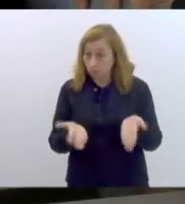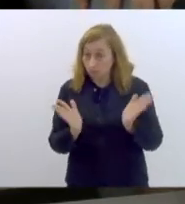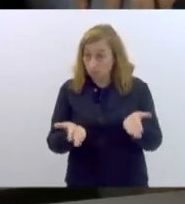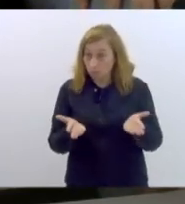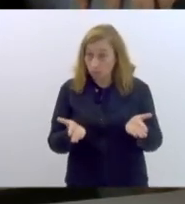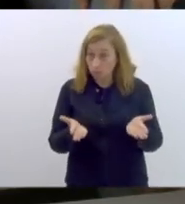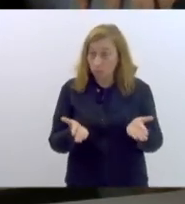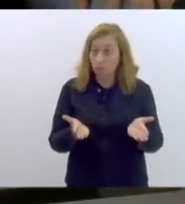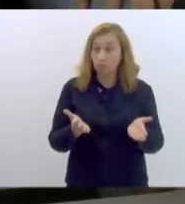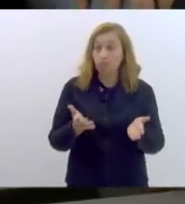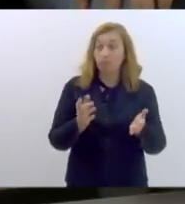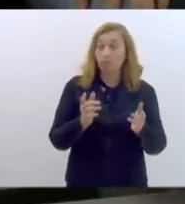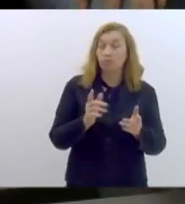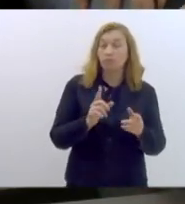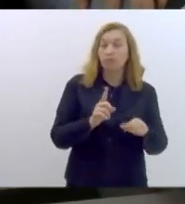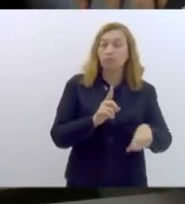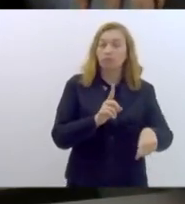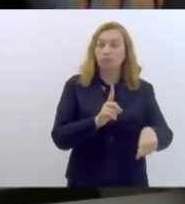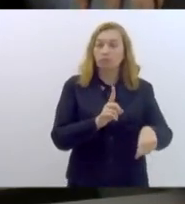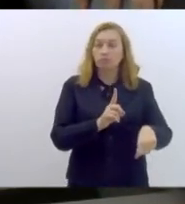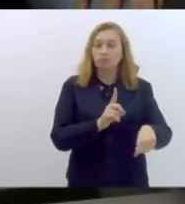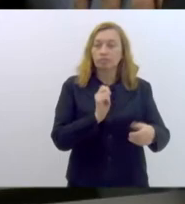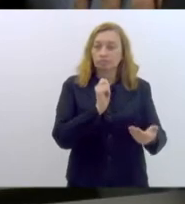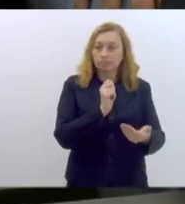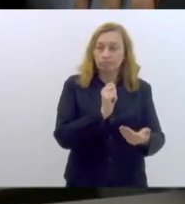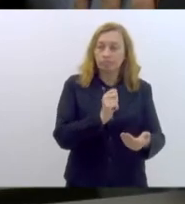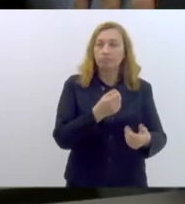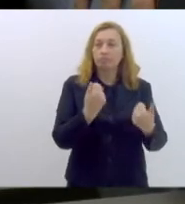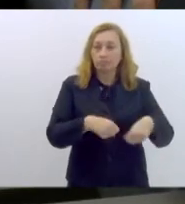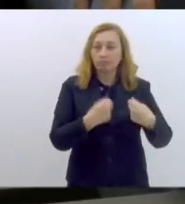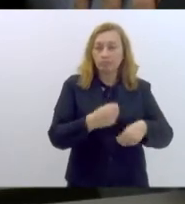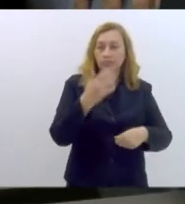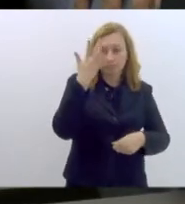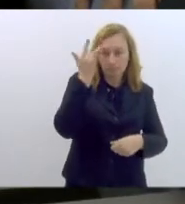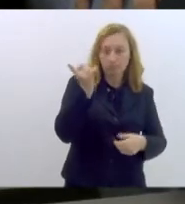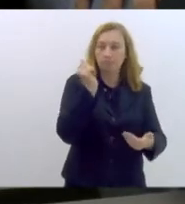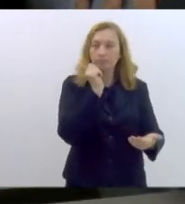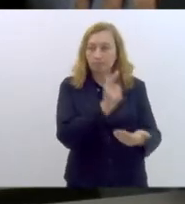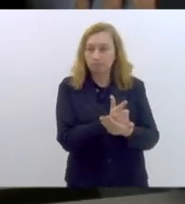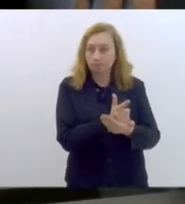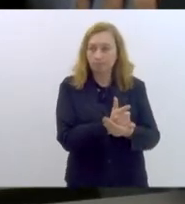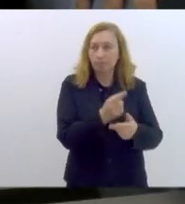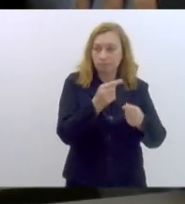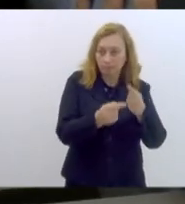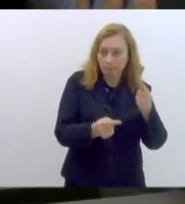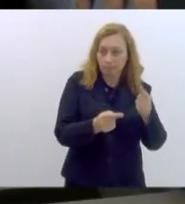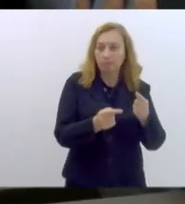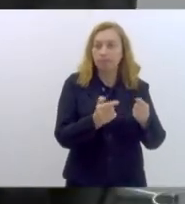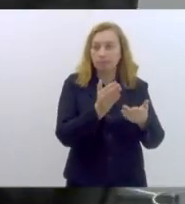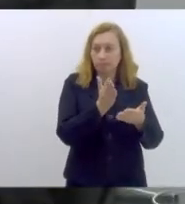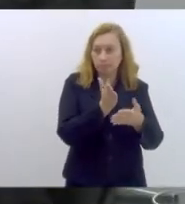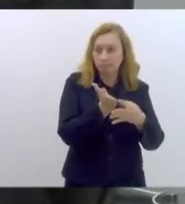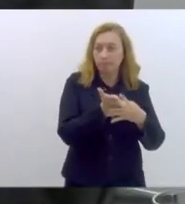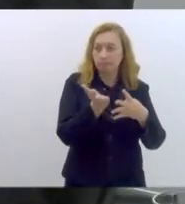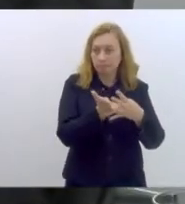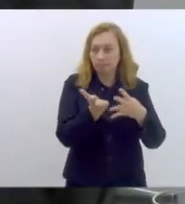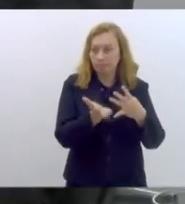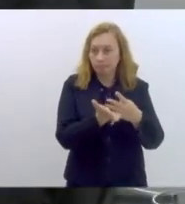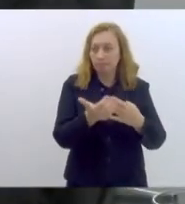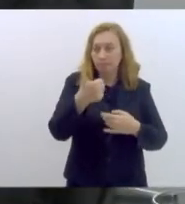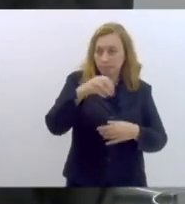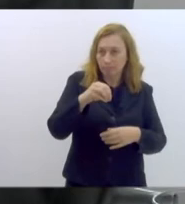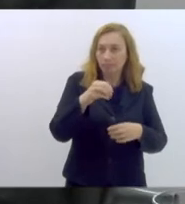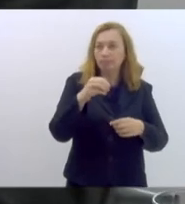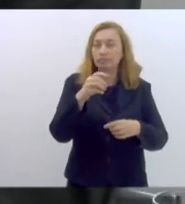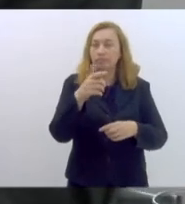vai vencer amanhã, esse valor já vai estar lá, já vai estar recalculado, você vai começar a pagar um pedacinho dele. Pois é, mas então, esses 10, 20, 30,